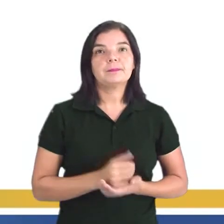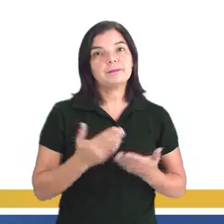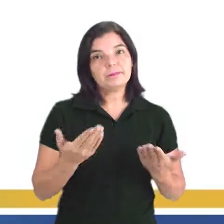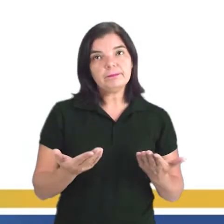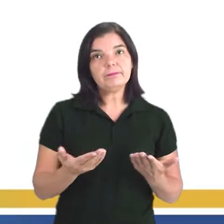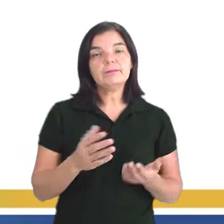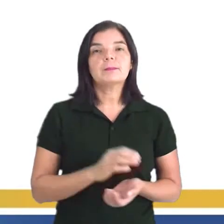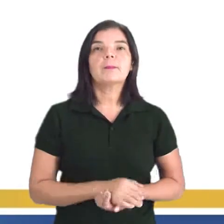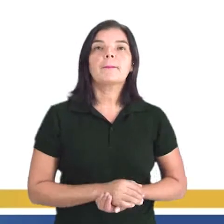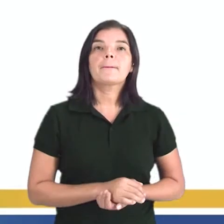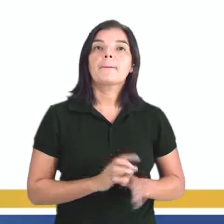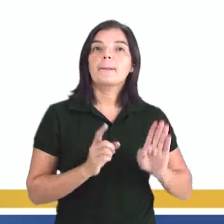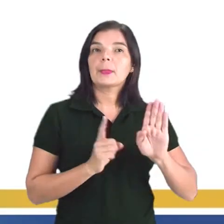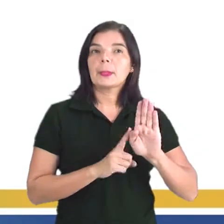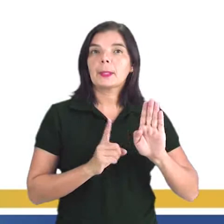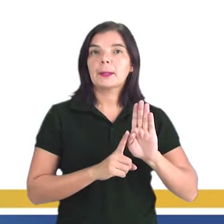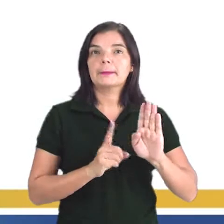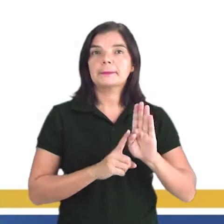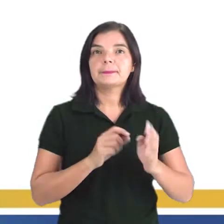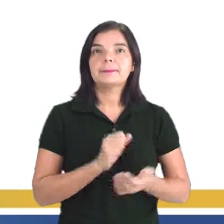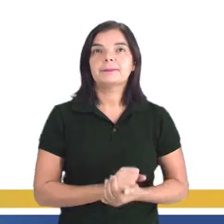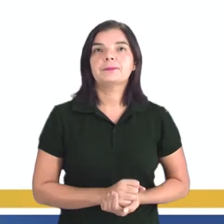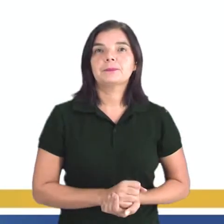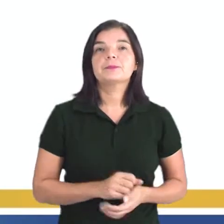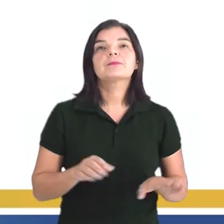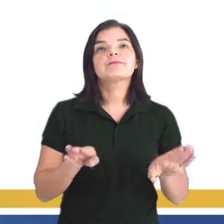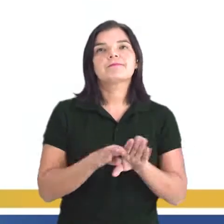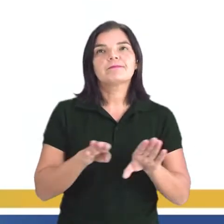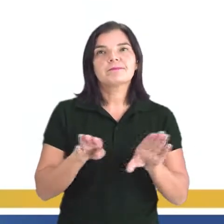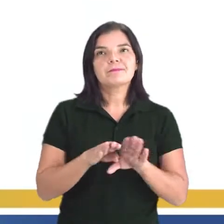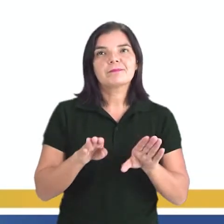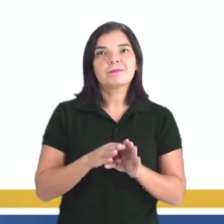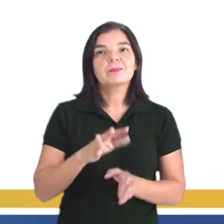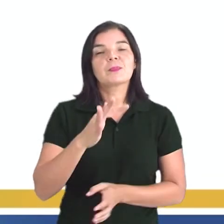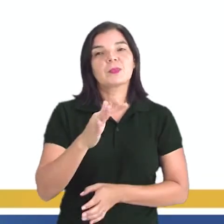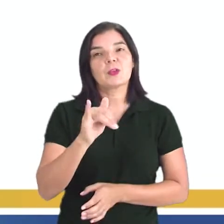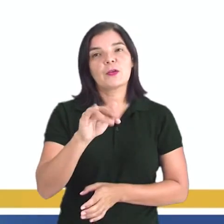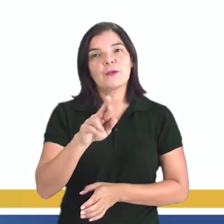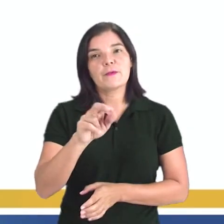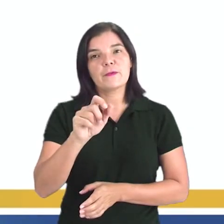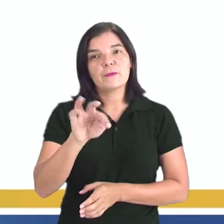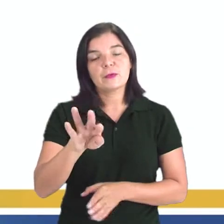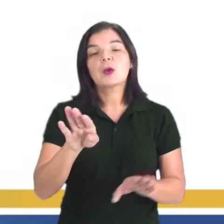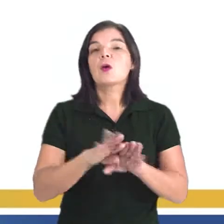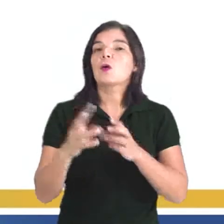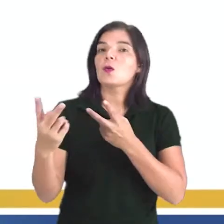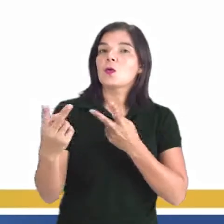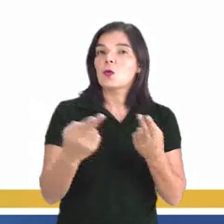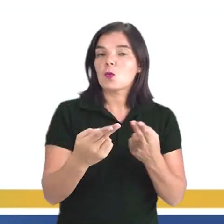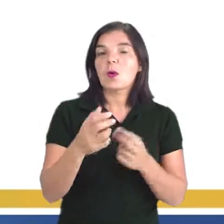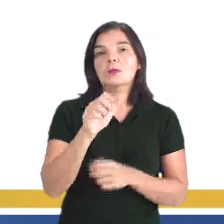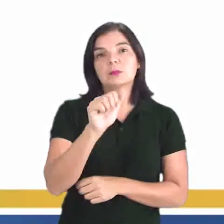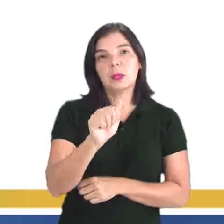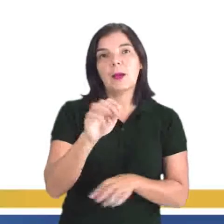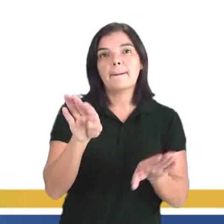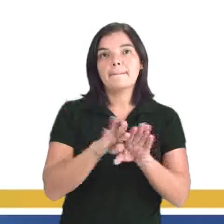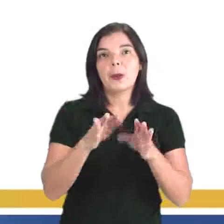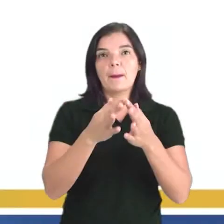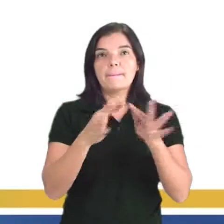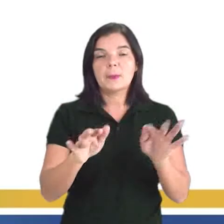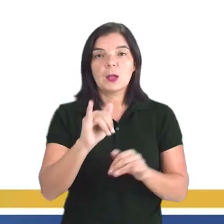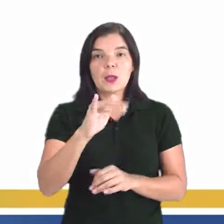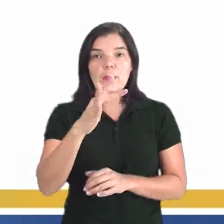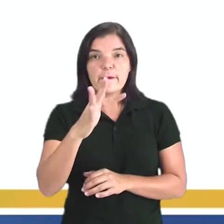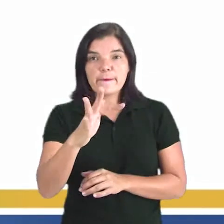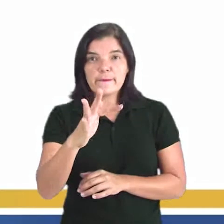Então, first conditional. Na letra B, ela também faz parte do first conditional, da mesma forma da letra A. Na primeira frase,